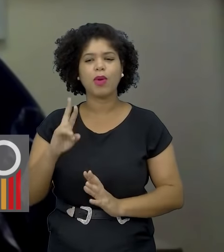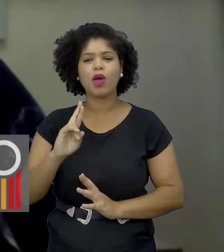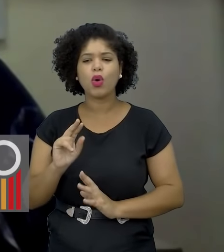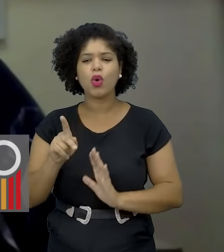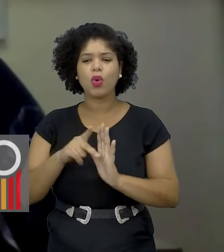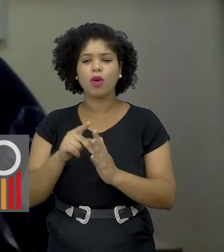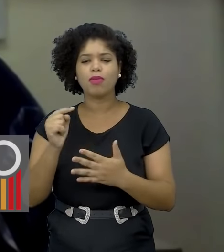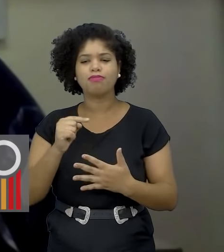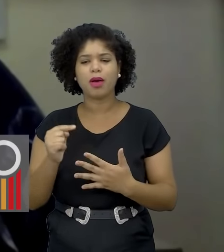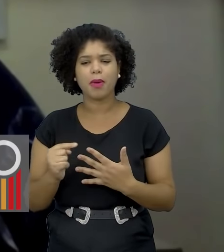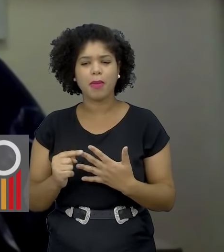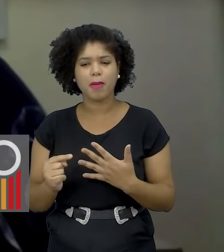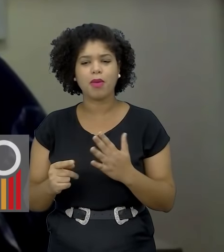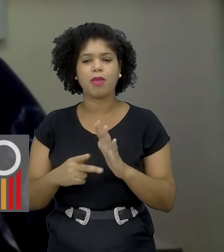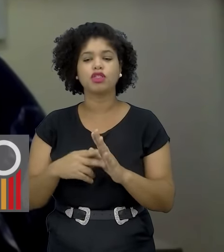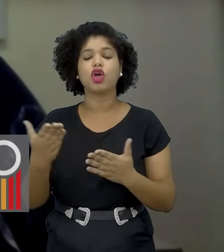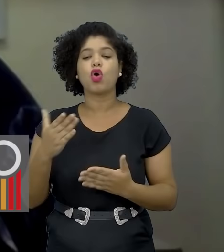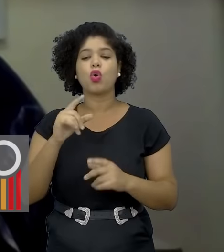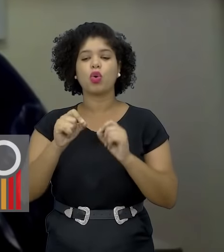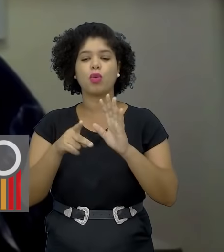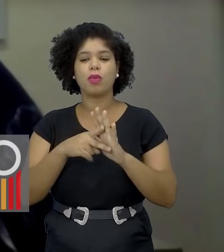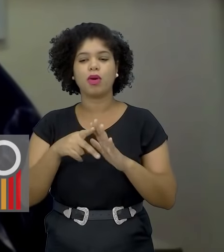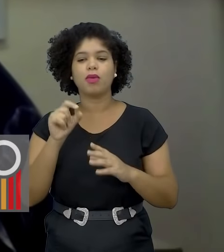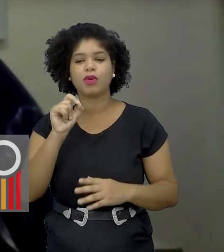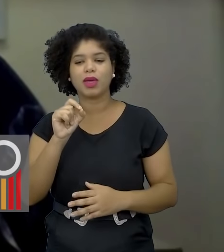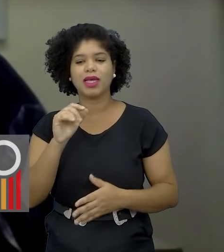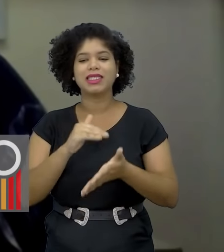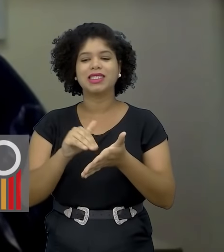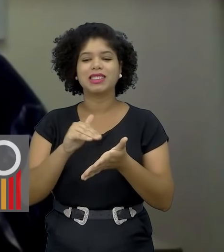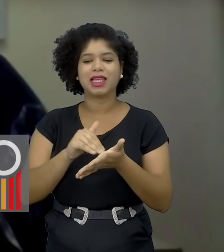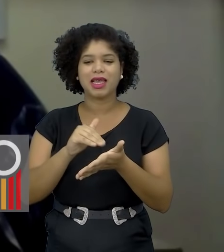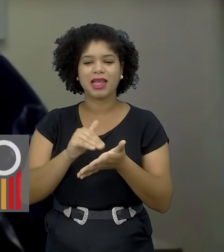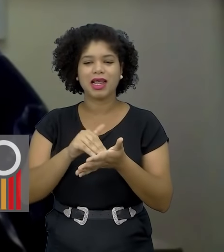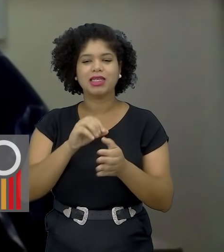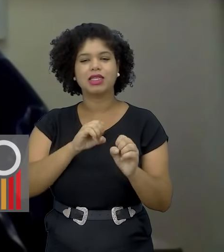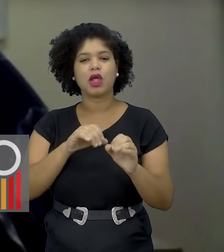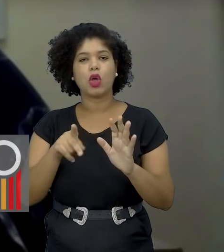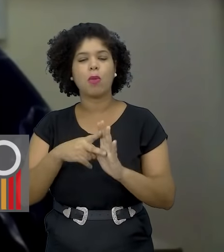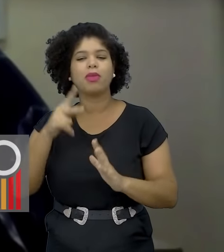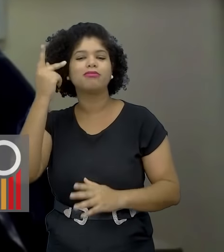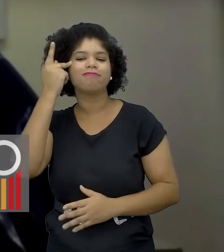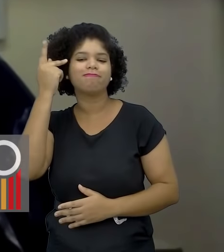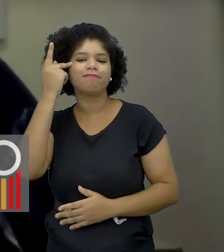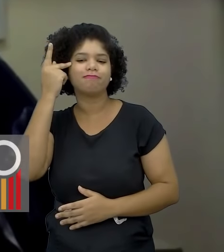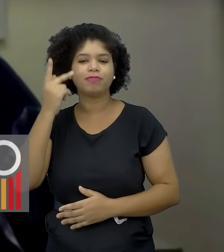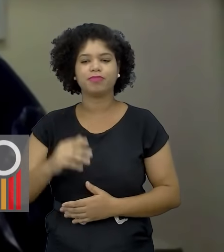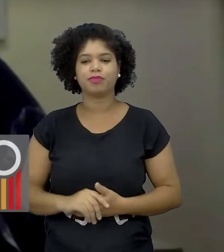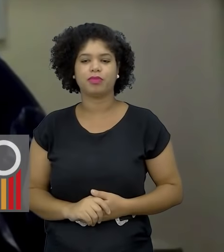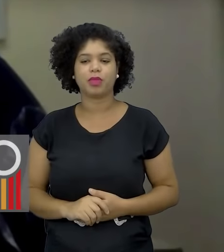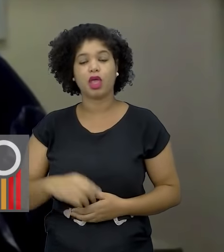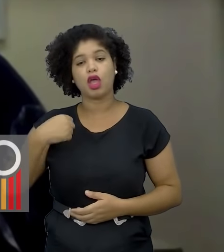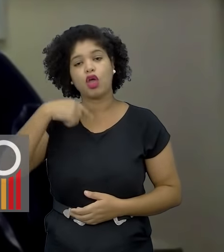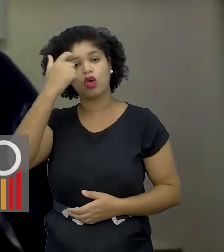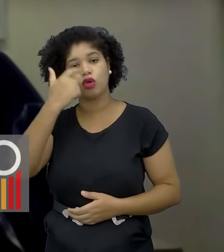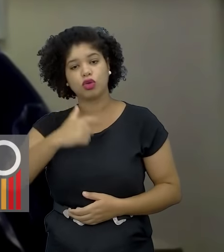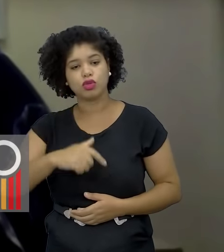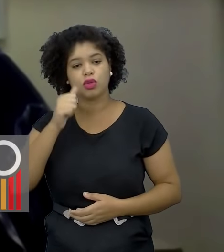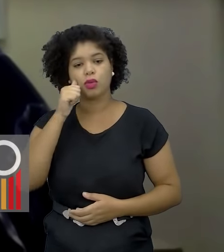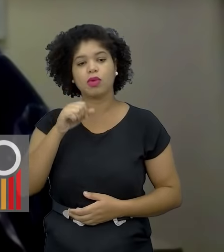recuperação e aprofundamento proposto pela Secretaria de Educação do Estado de São Paulo. Eu sou a